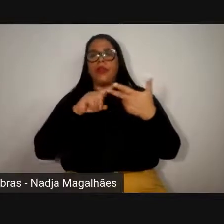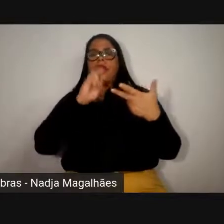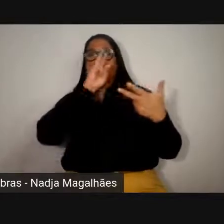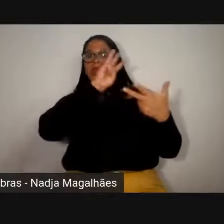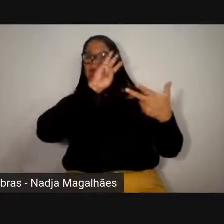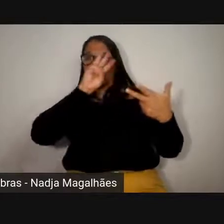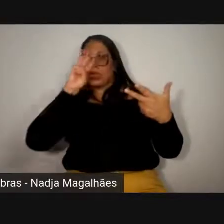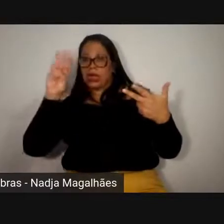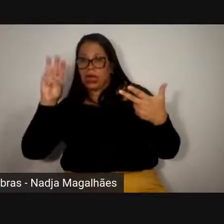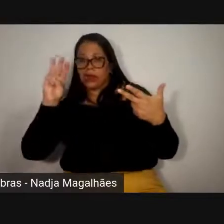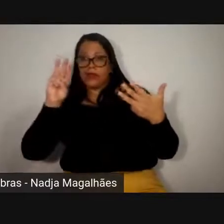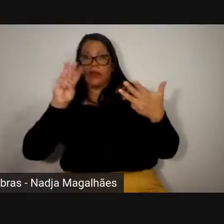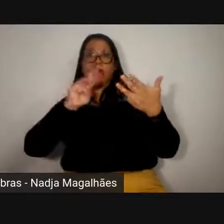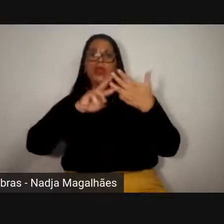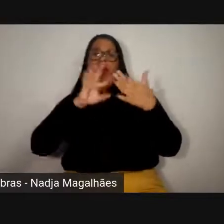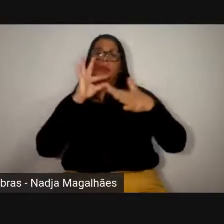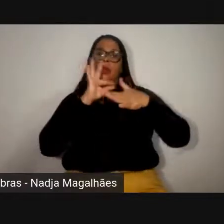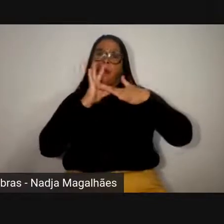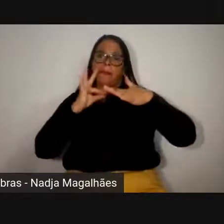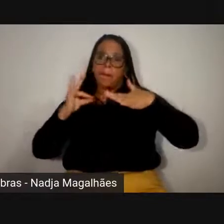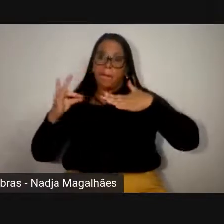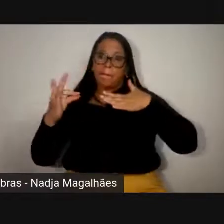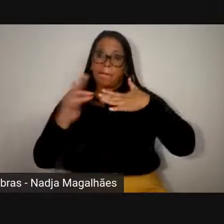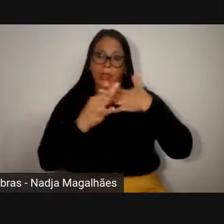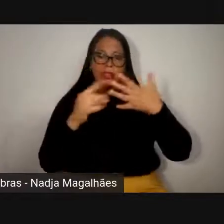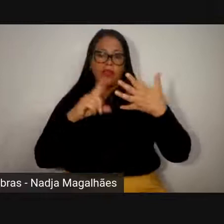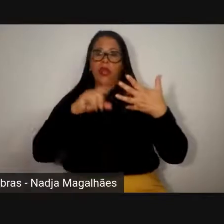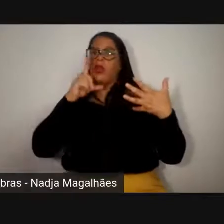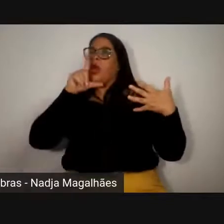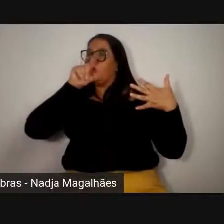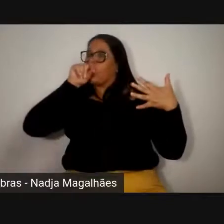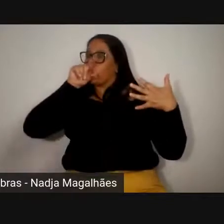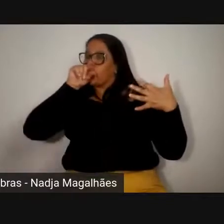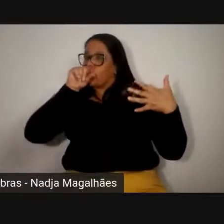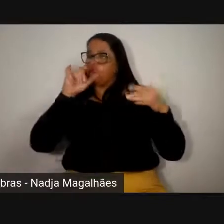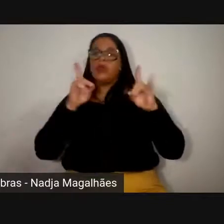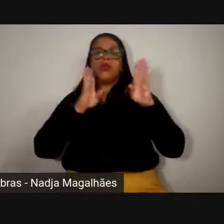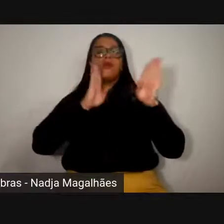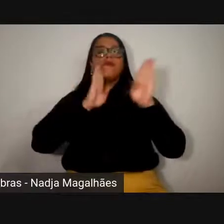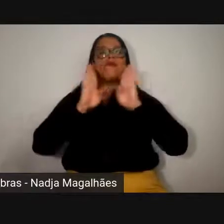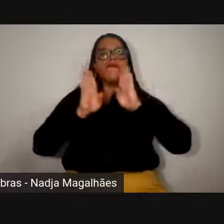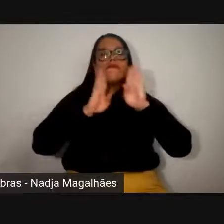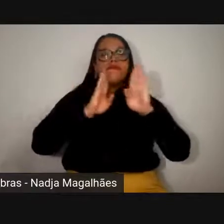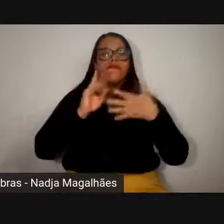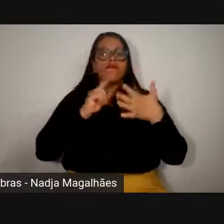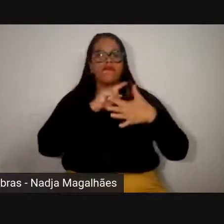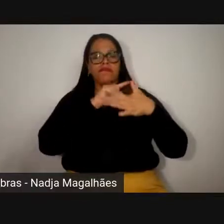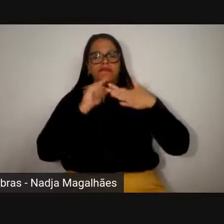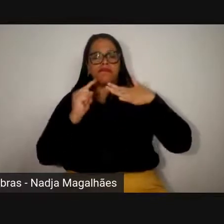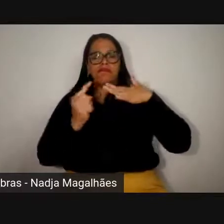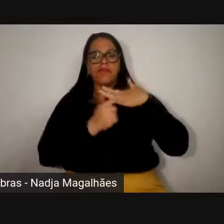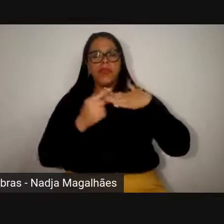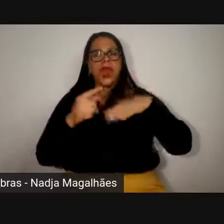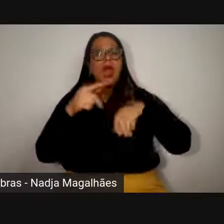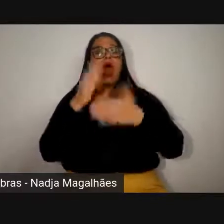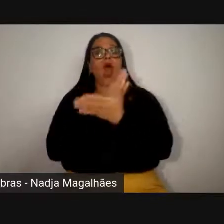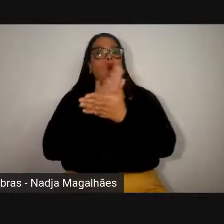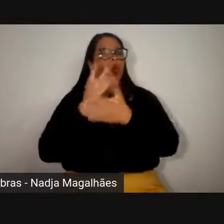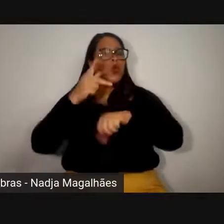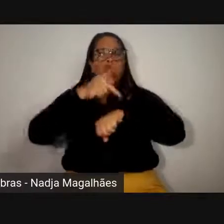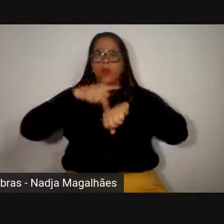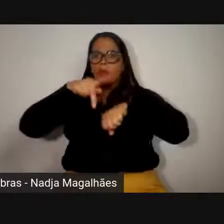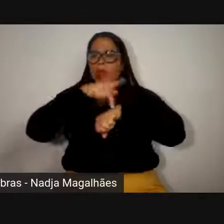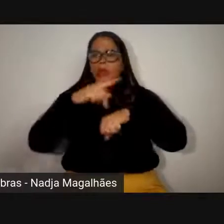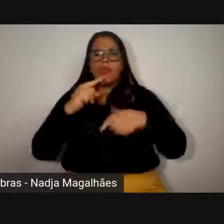próprio, nas mídias sociais, Twitter e Facebook. Alguns países, como eu falei, oferecem